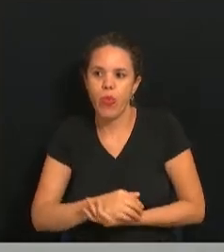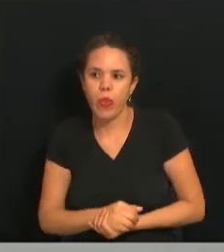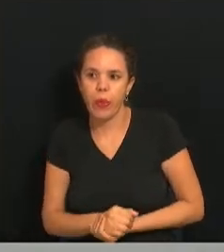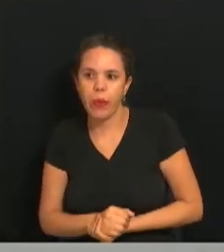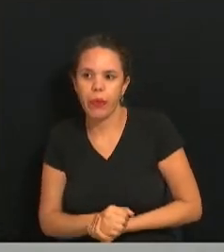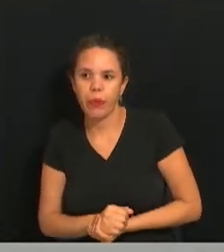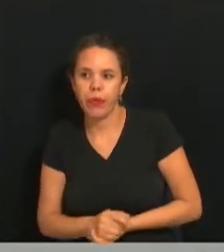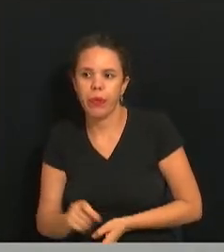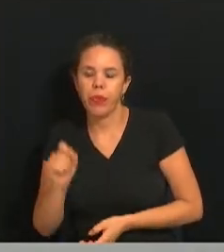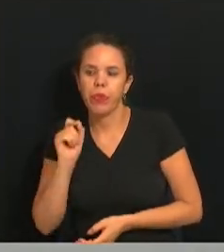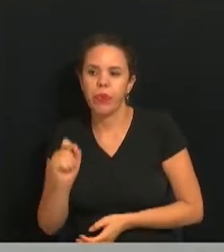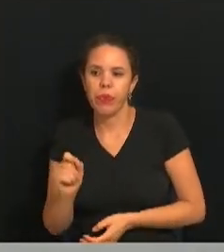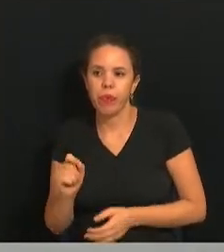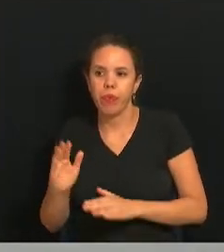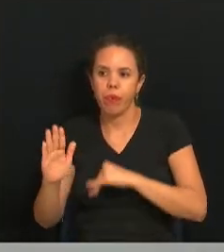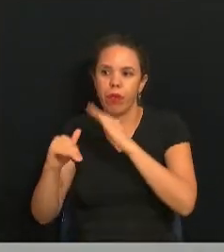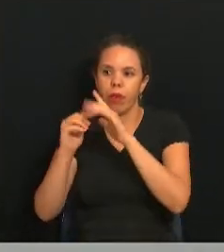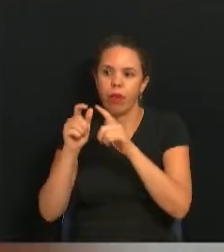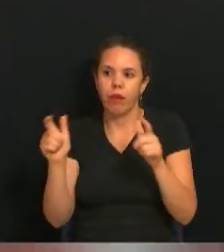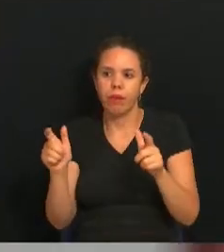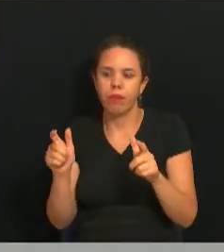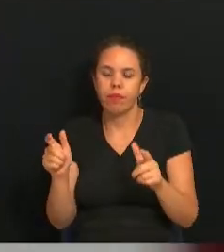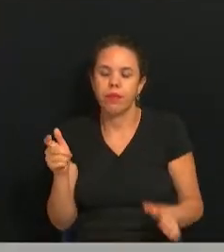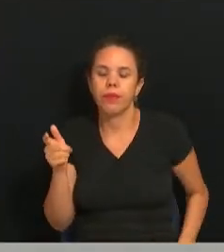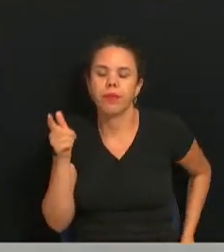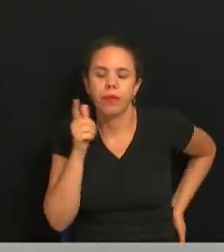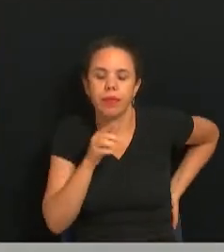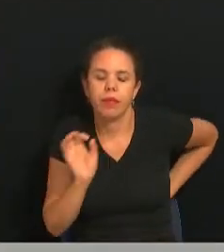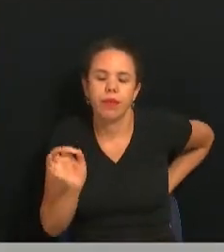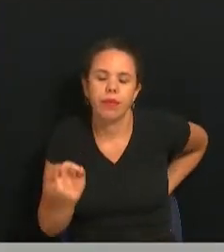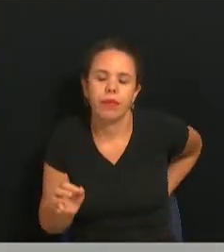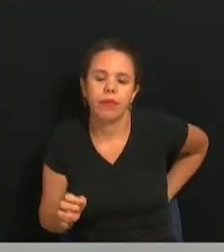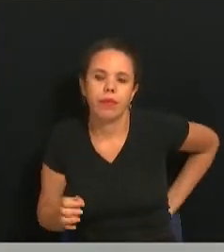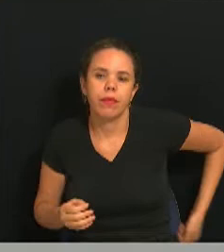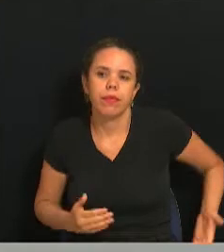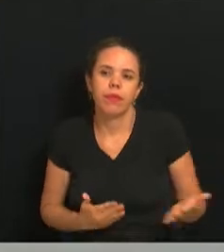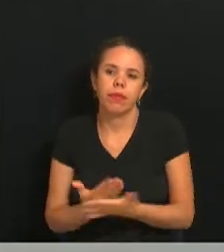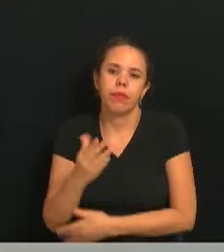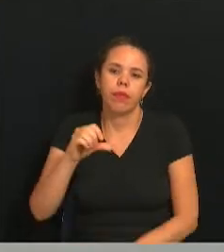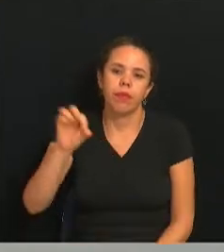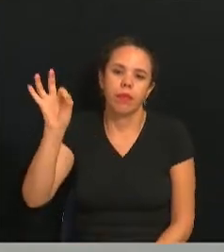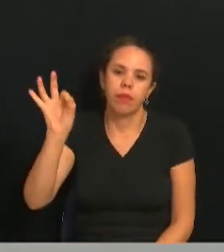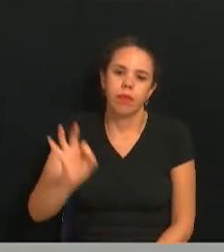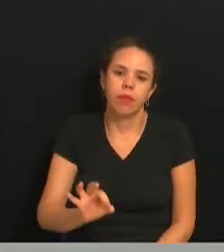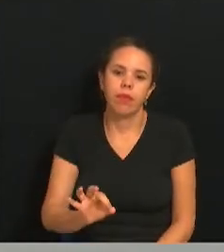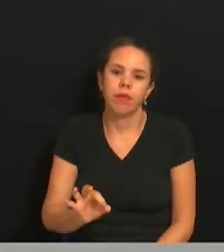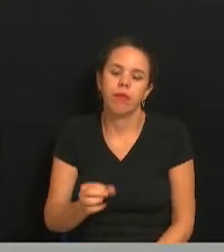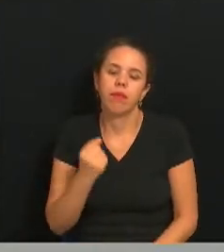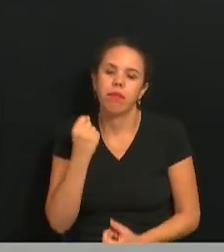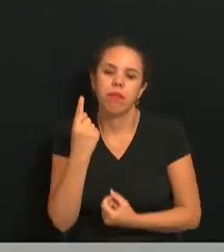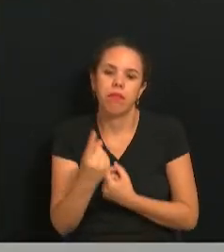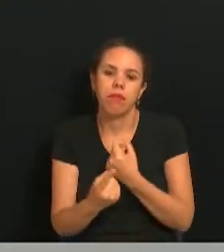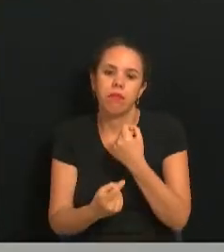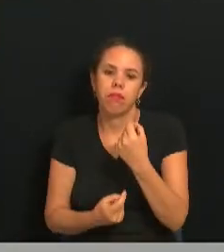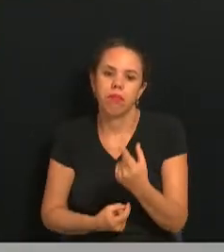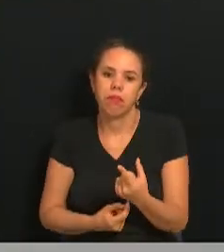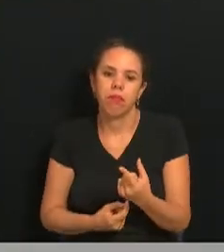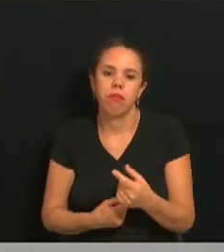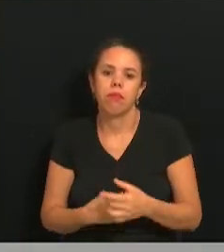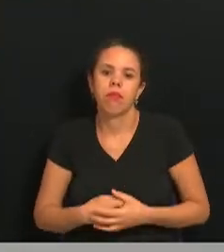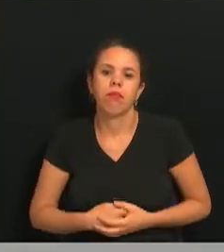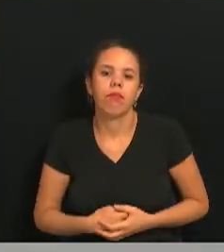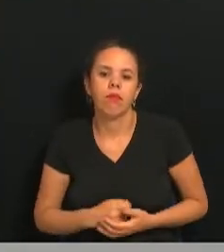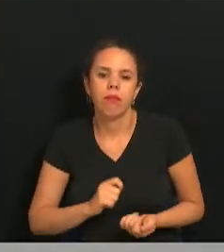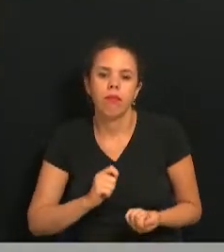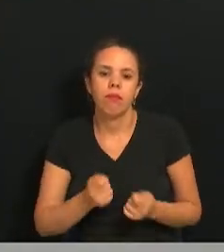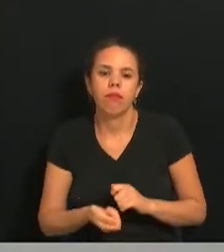que muito se avançou, nós conseguimos acertar aí 80%, 90%, mas existem algumas adequações a serem